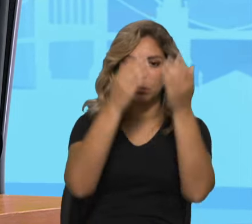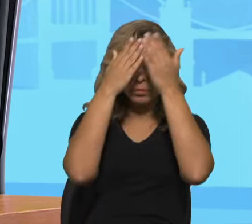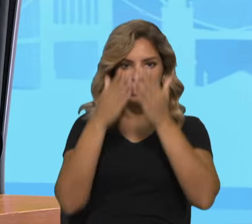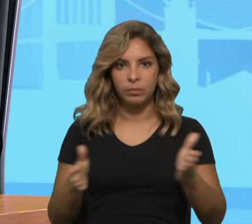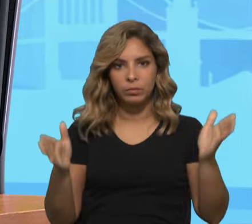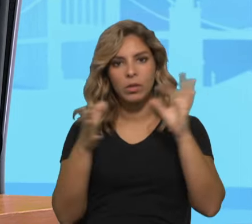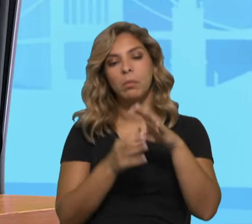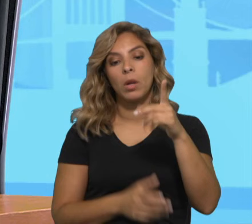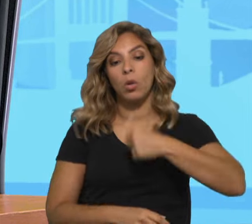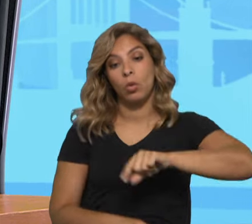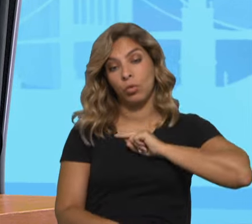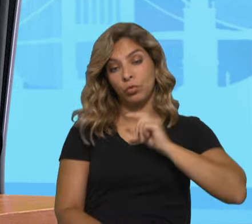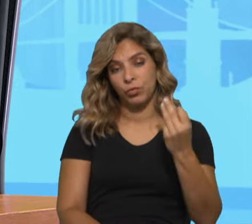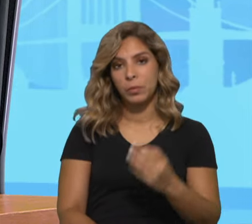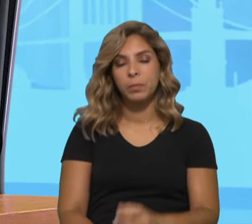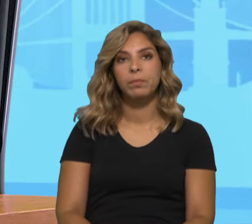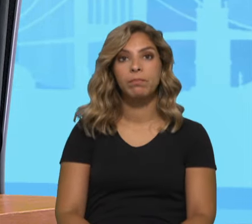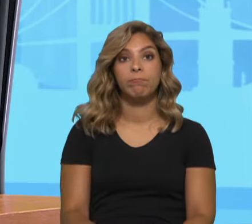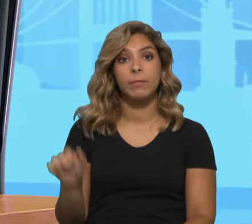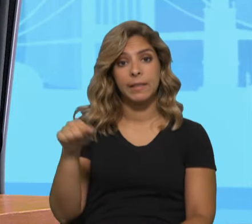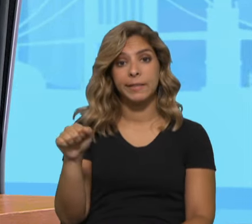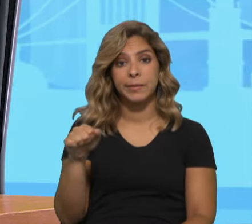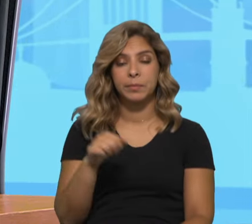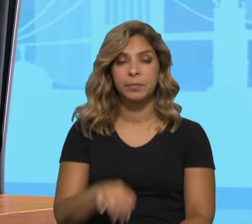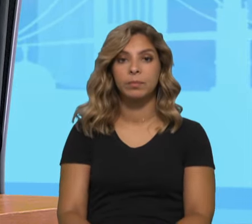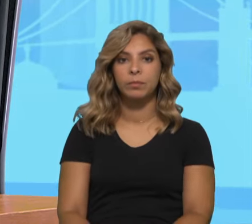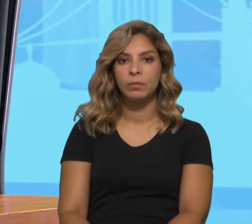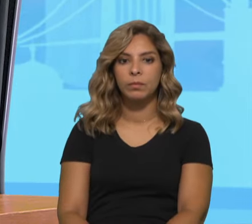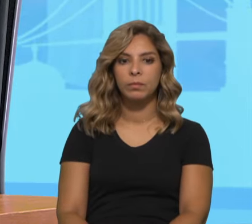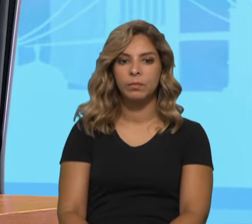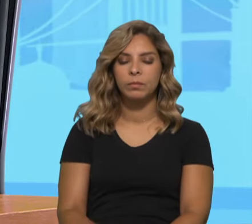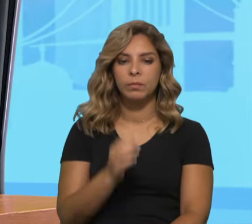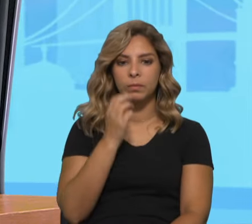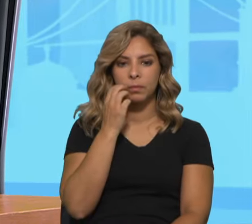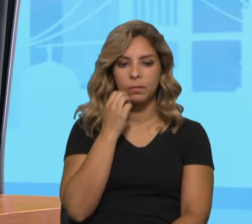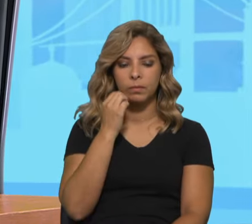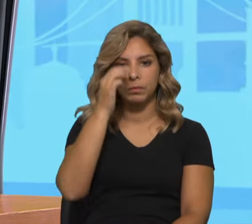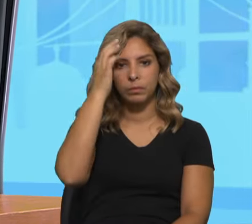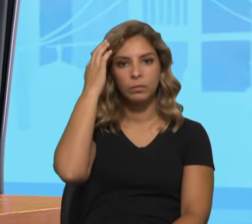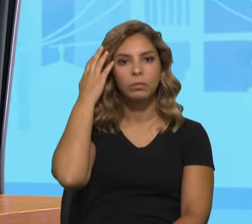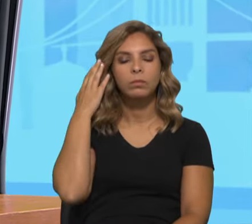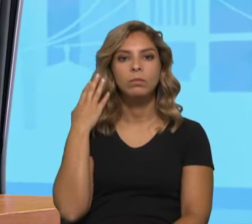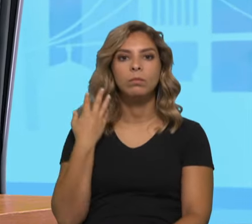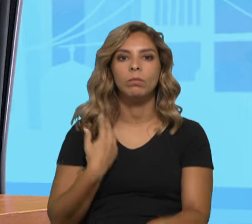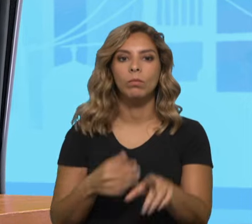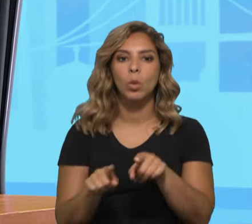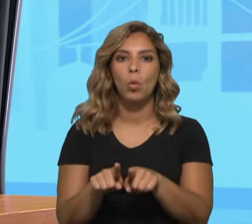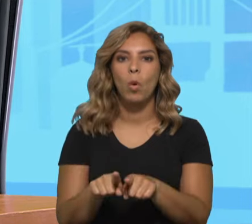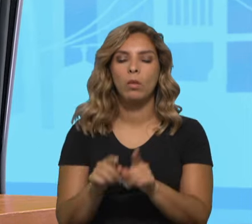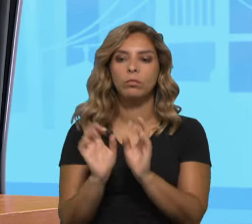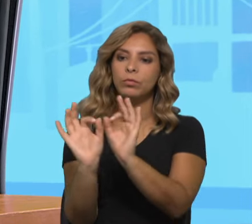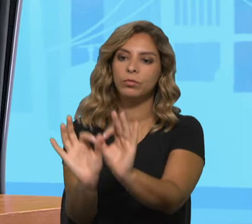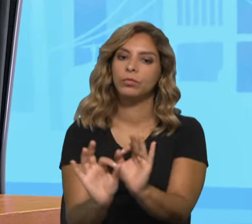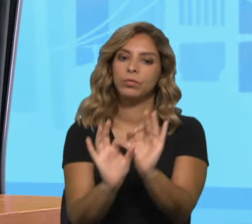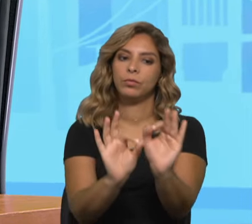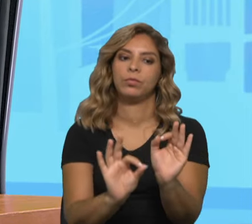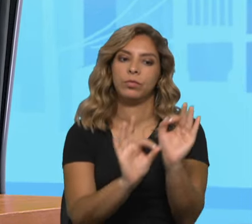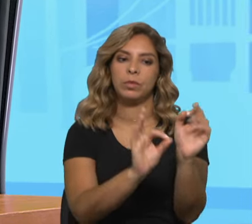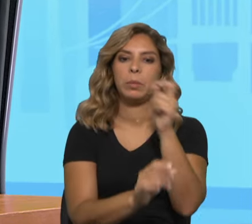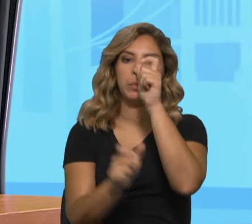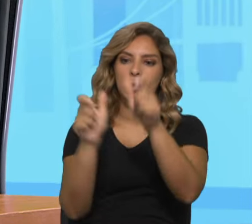ao nosso, claro. Pois, a noção do bem comum, portanto, percebermos que